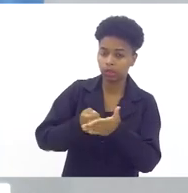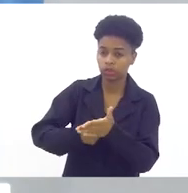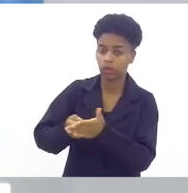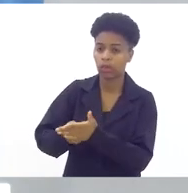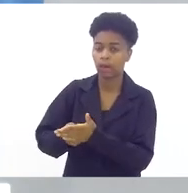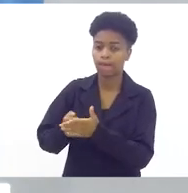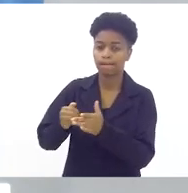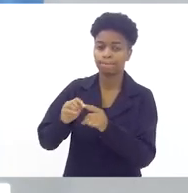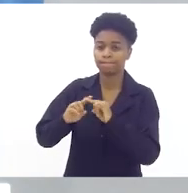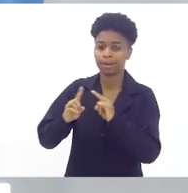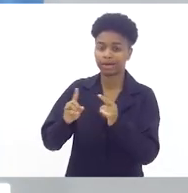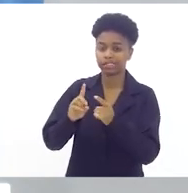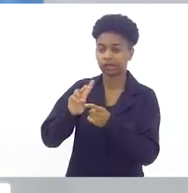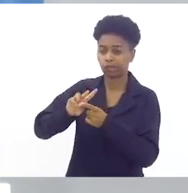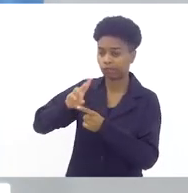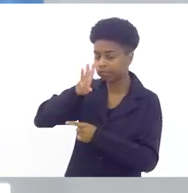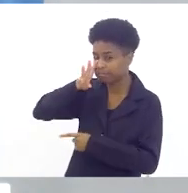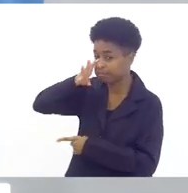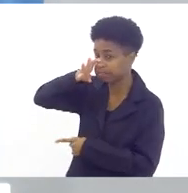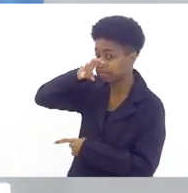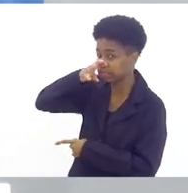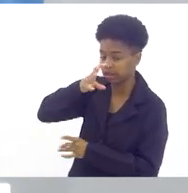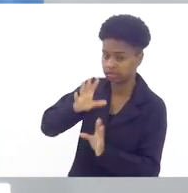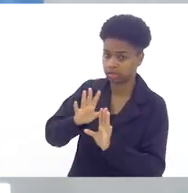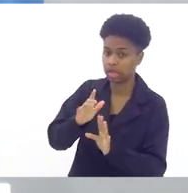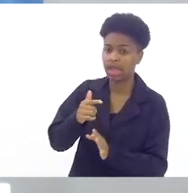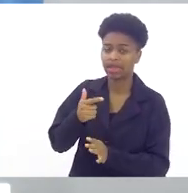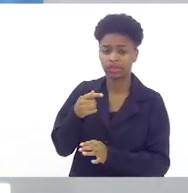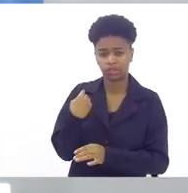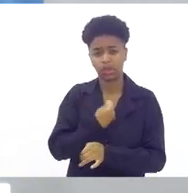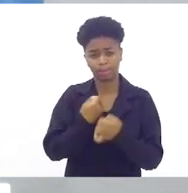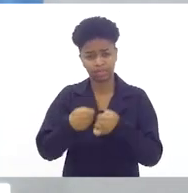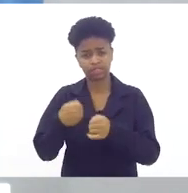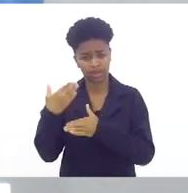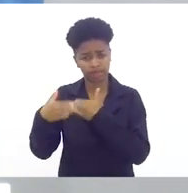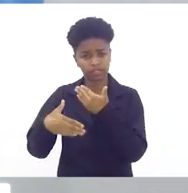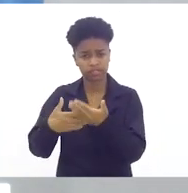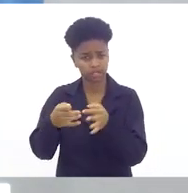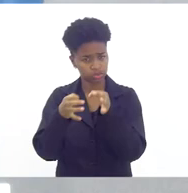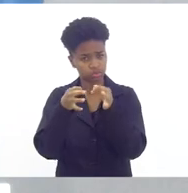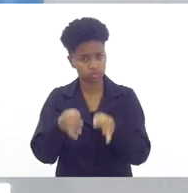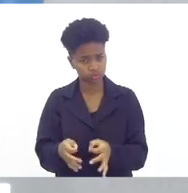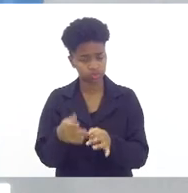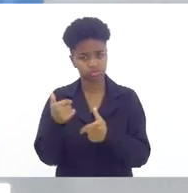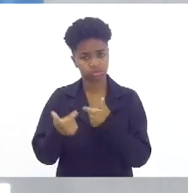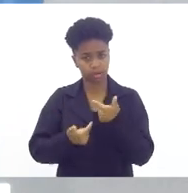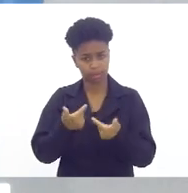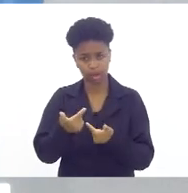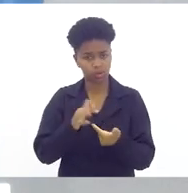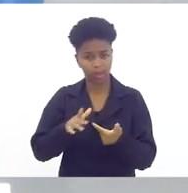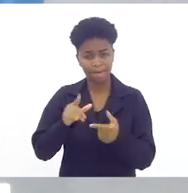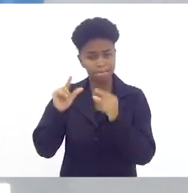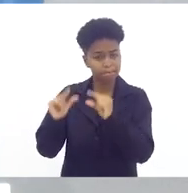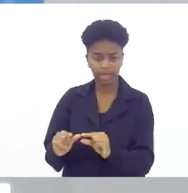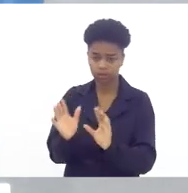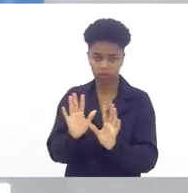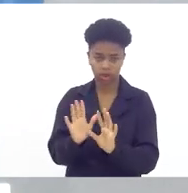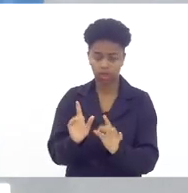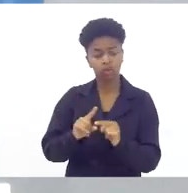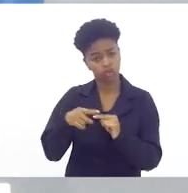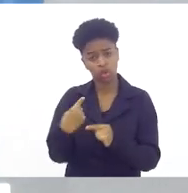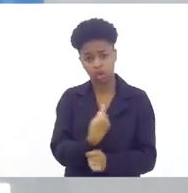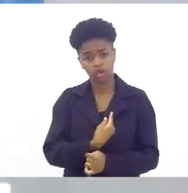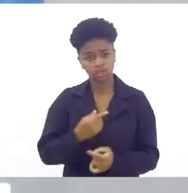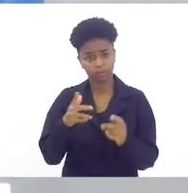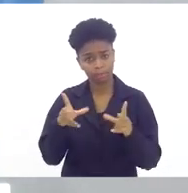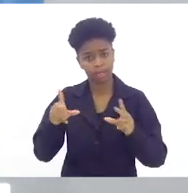avançar Nas condições não vou colocar a mínimas não né dignas de trabalho que nós merecemos nós professores